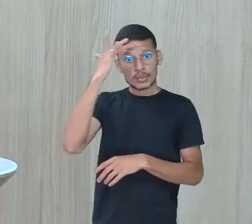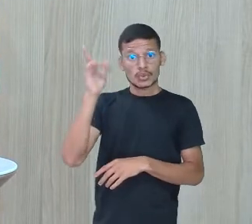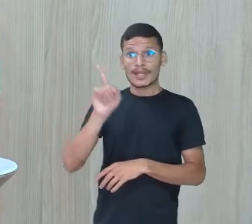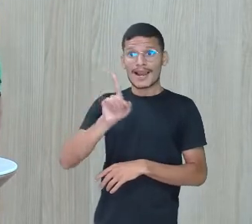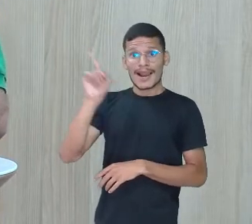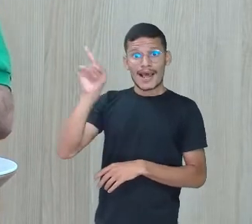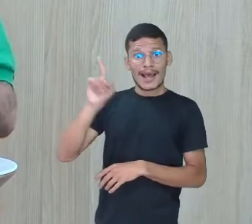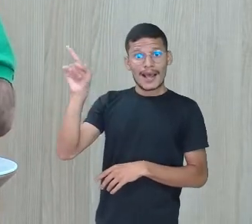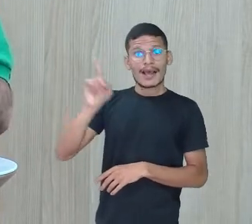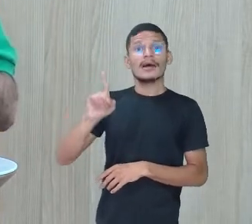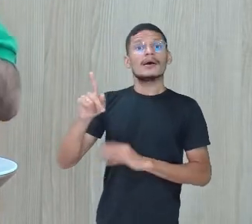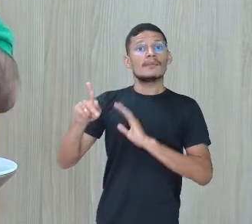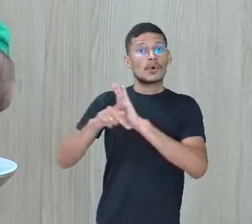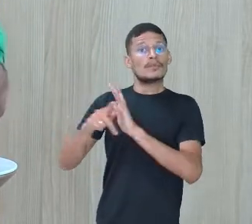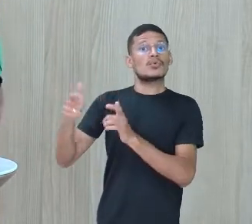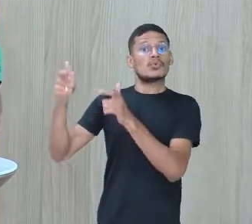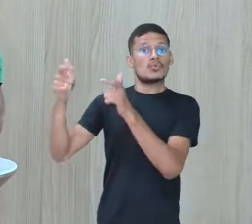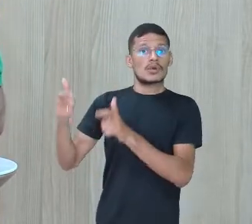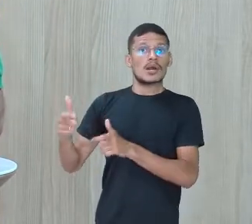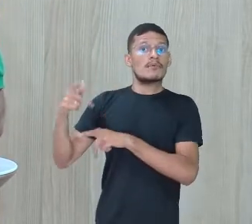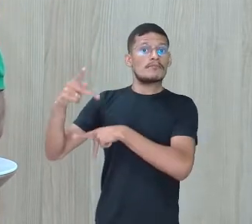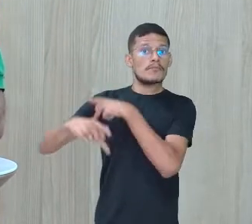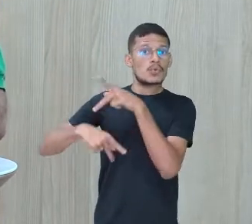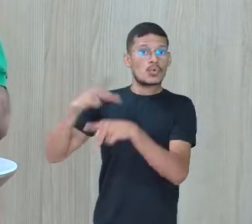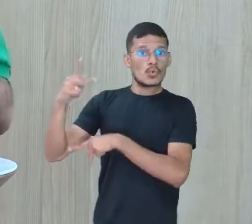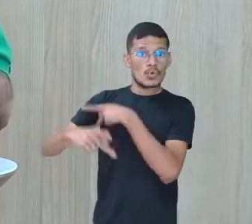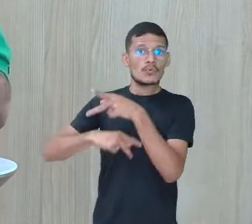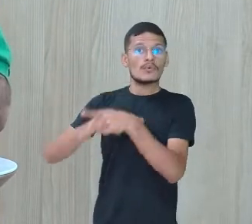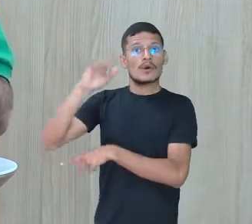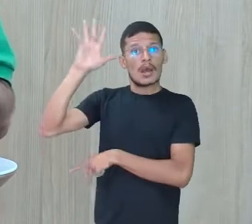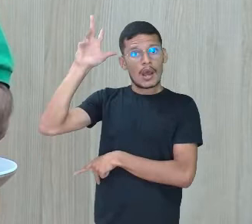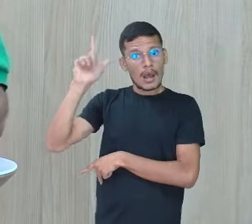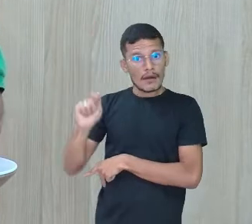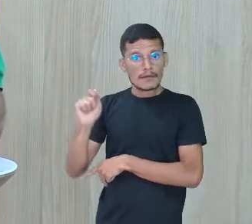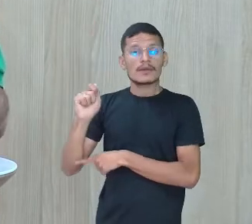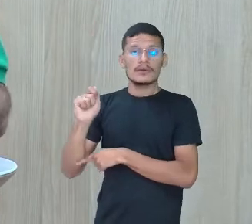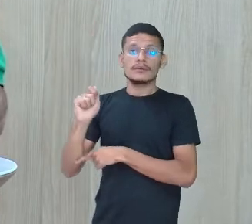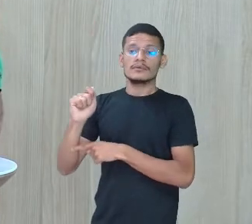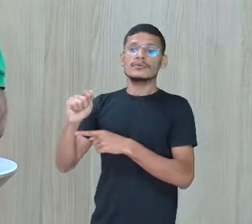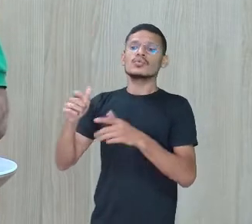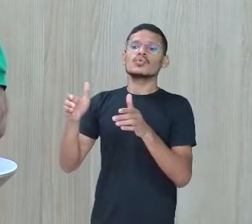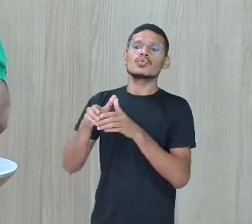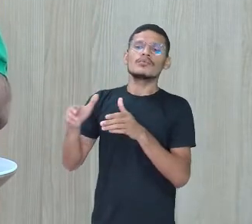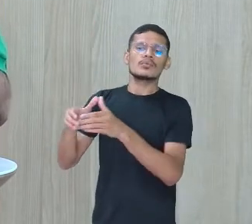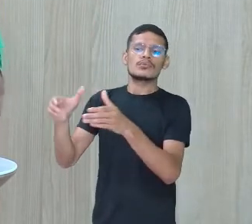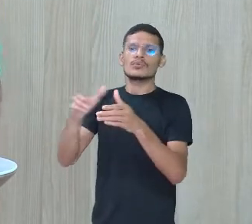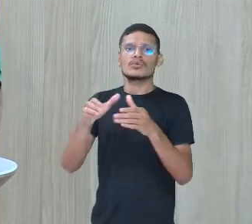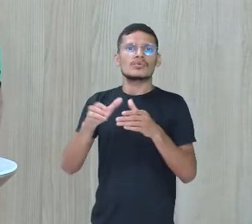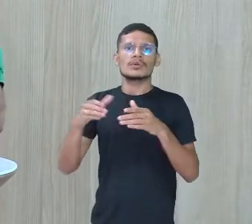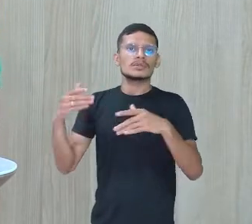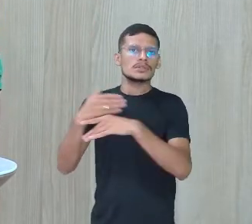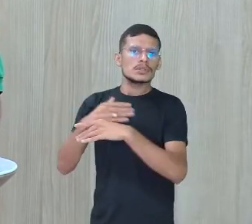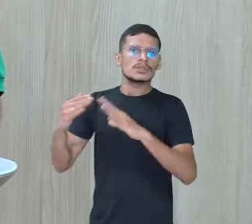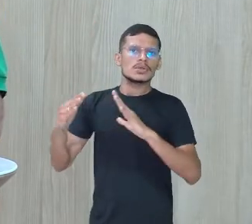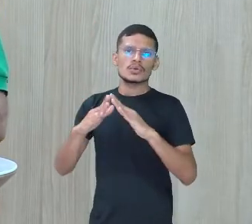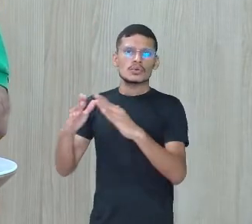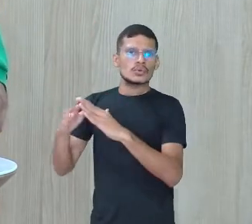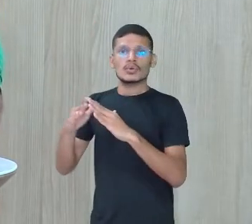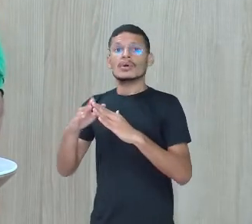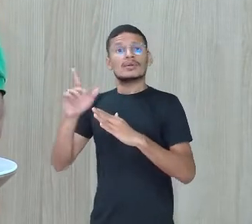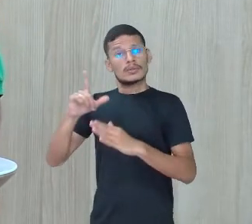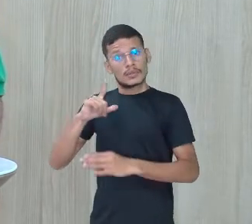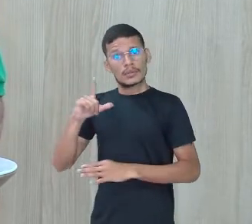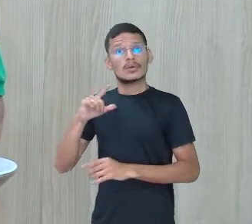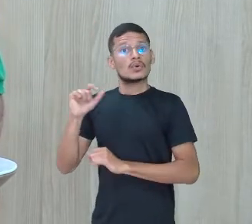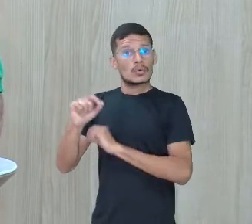lá nos seus povos, né, nas suas tribos, aldeias, nas suas nações,